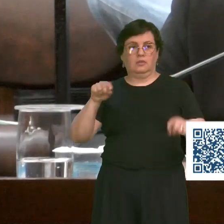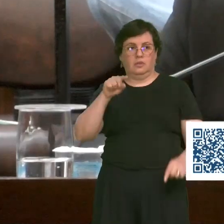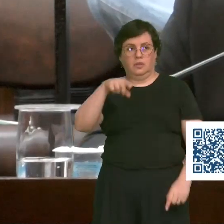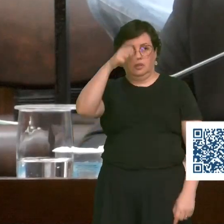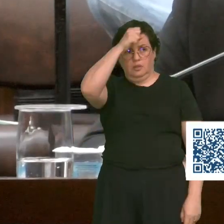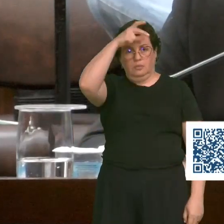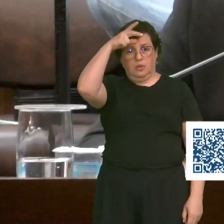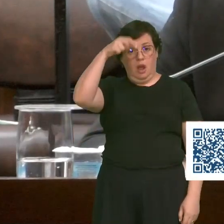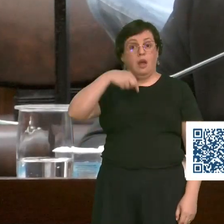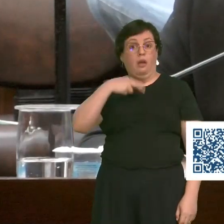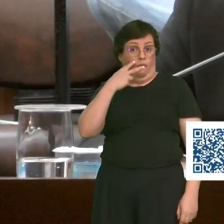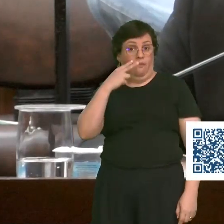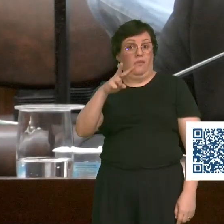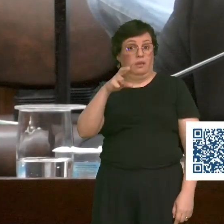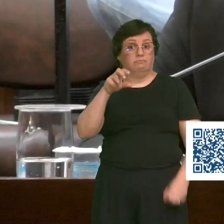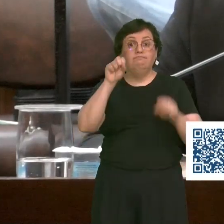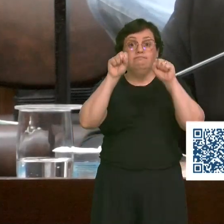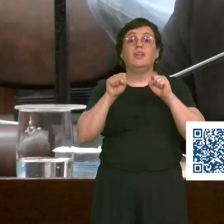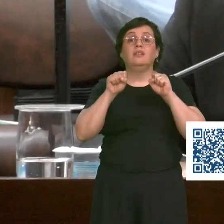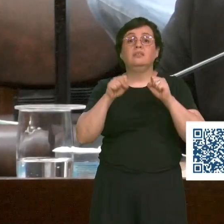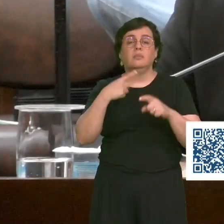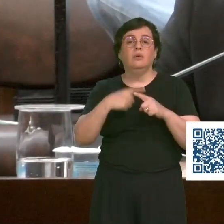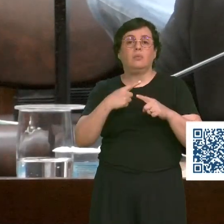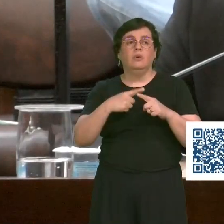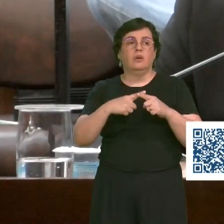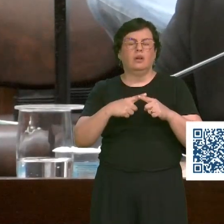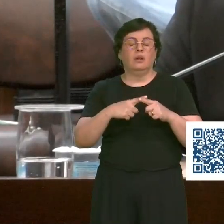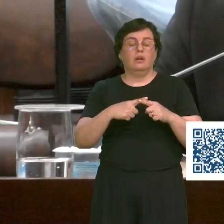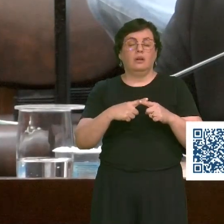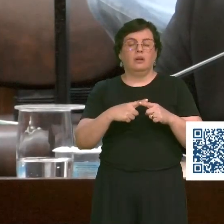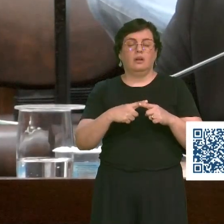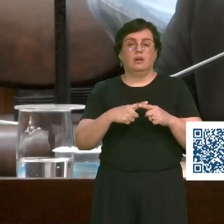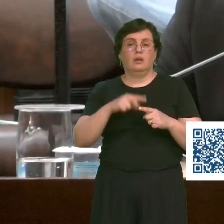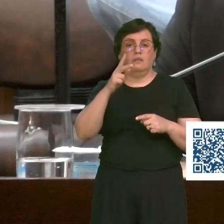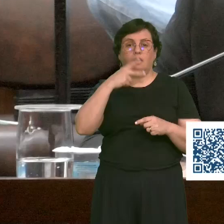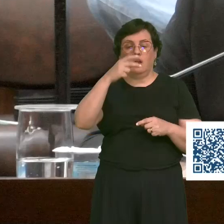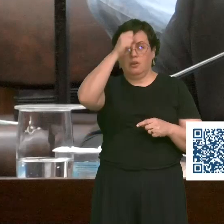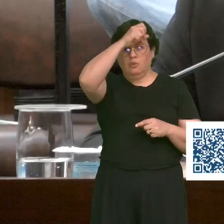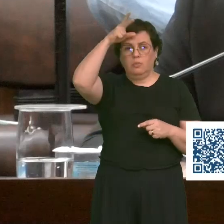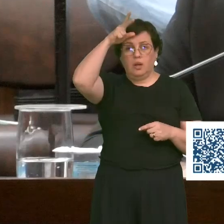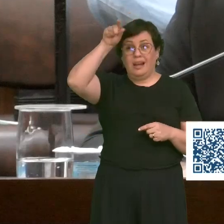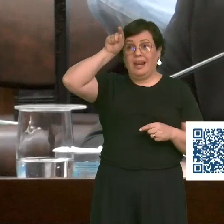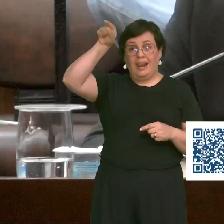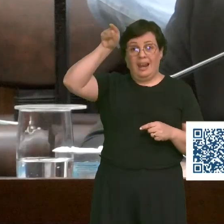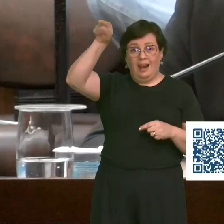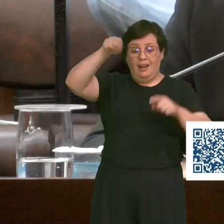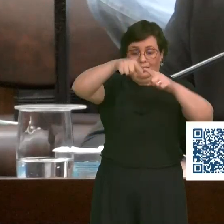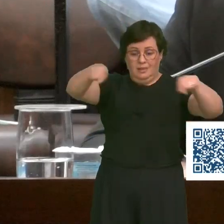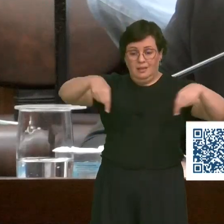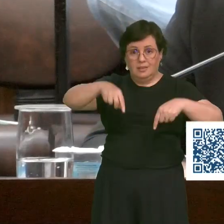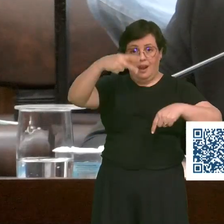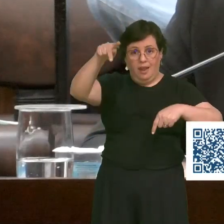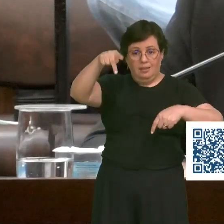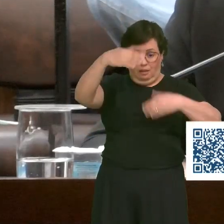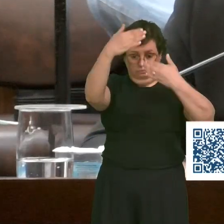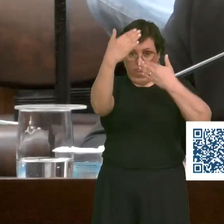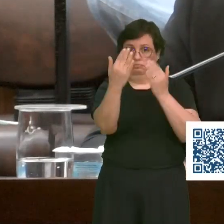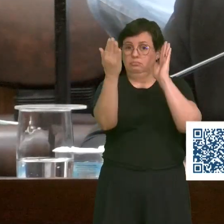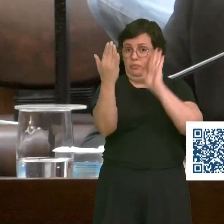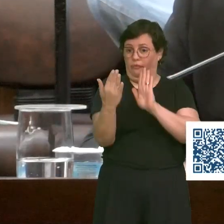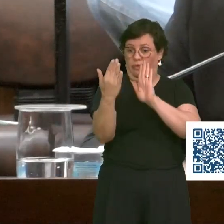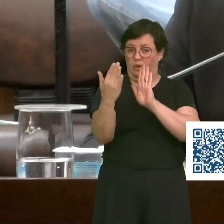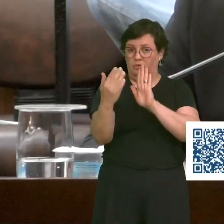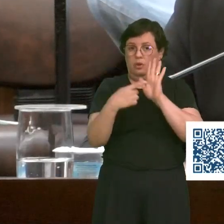e eu sou testemunha porque eu levei um fato gravíssimo ao Senhor Prefeito não gabinete dele Frente a Frente